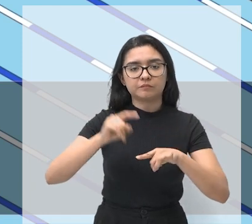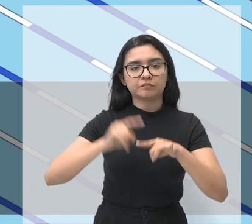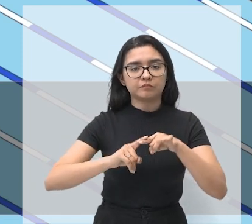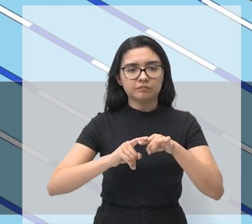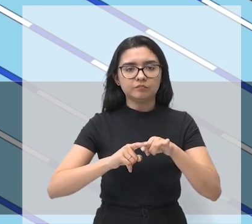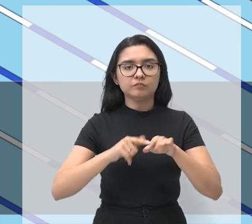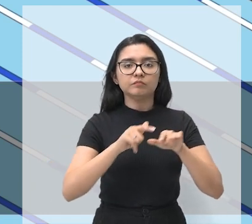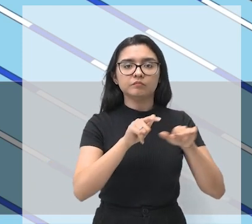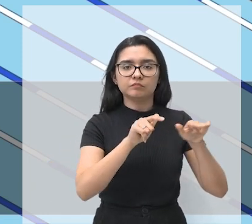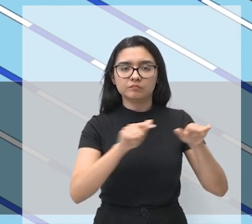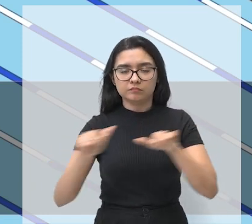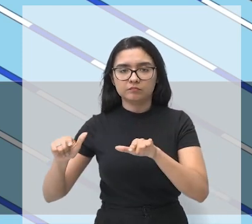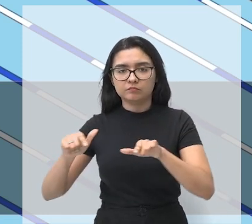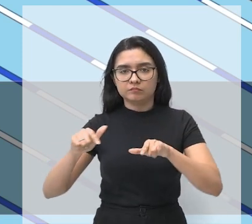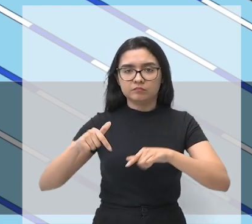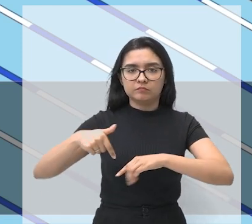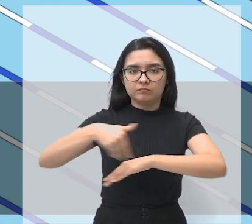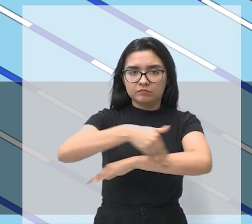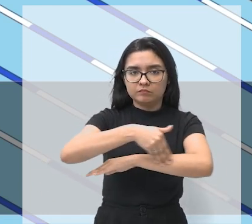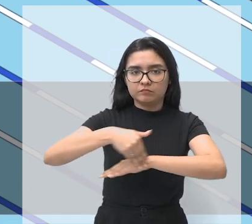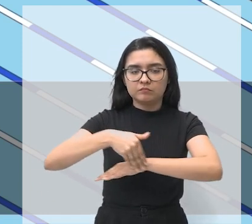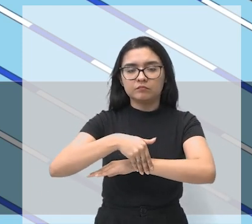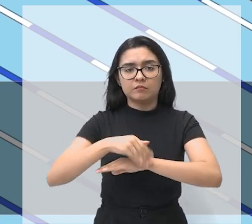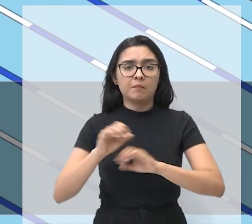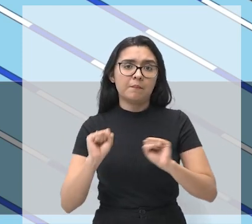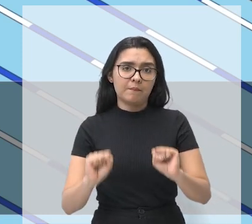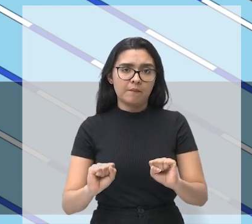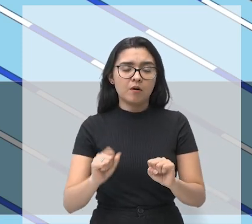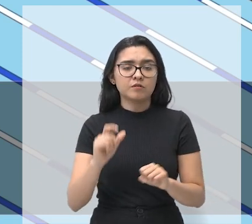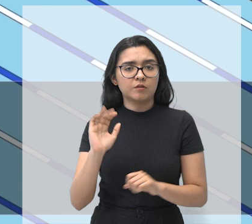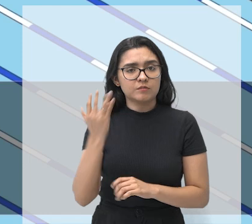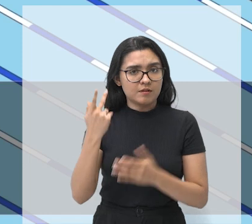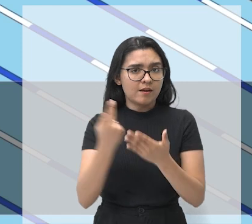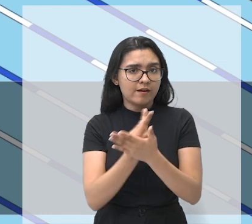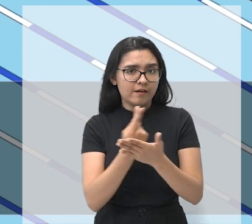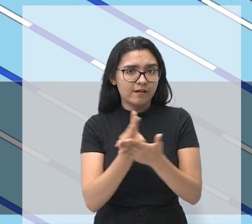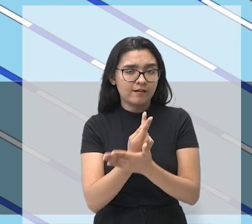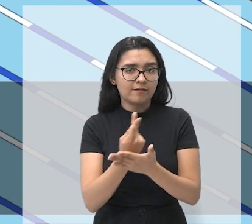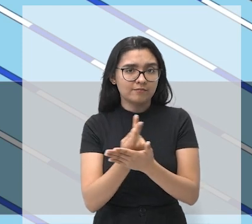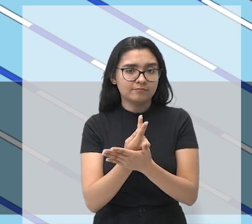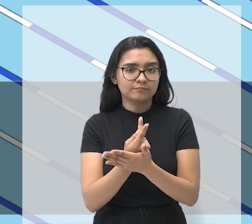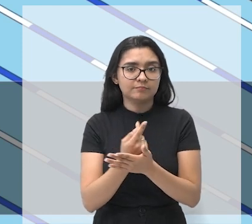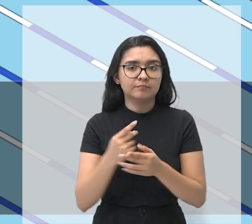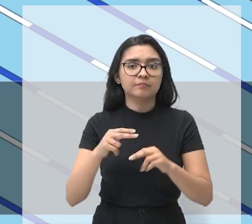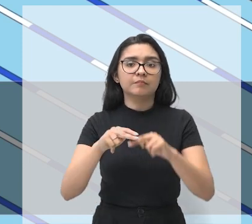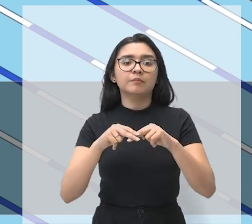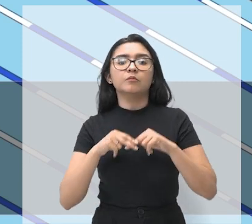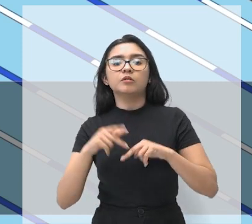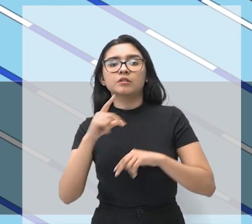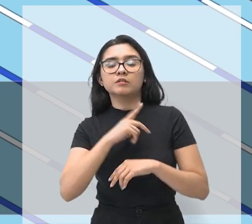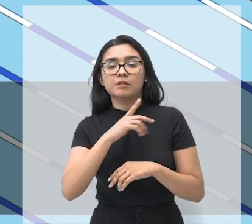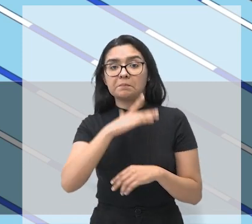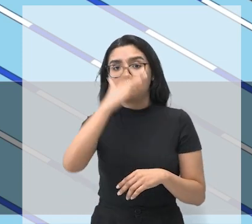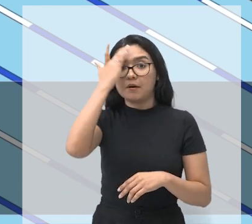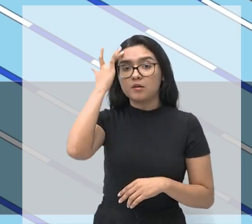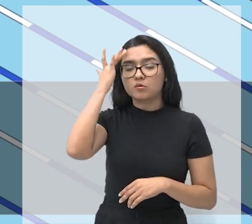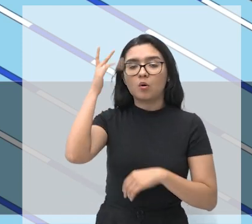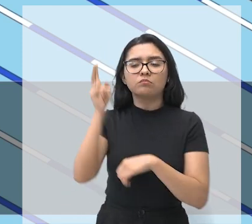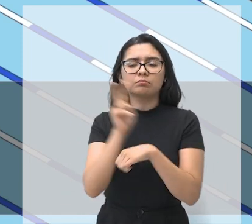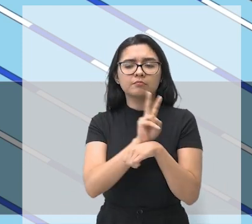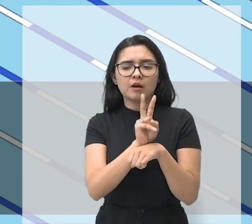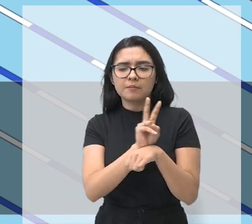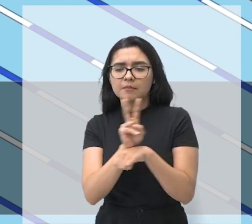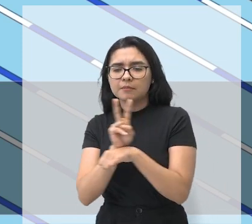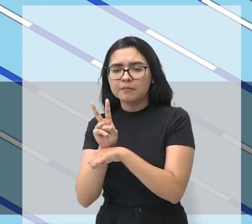essas placas, ela não é imune a falhas. Por isso que nós temos aí cronometristas apostos